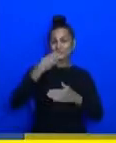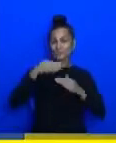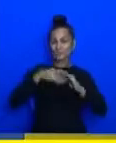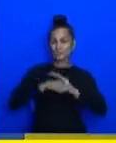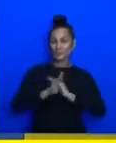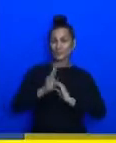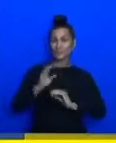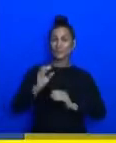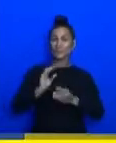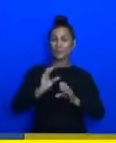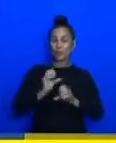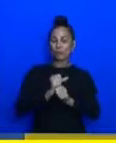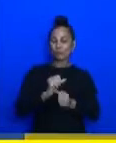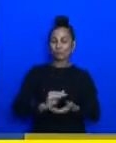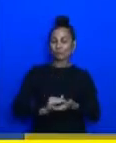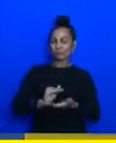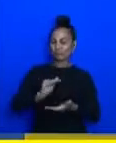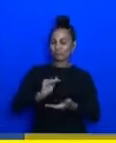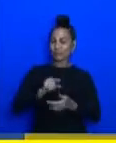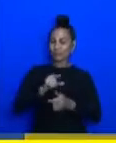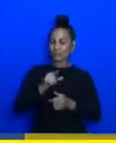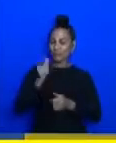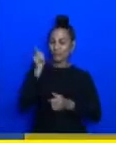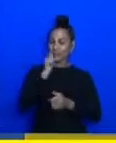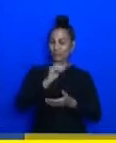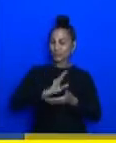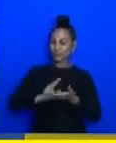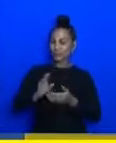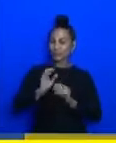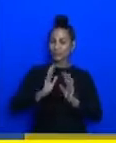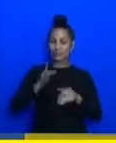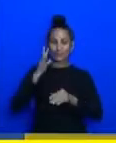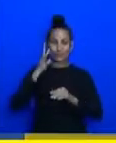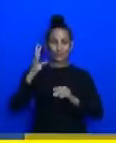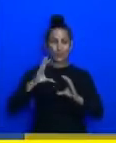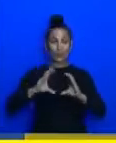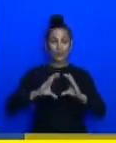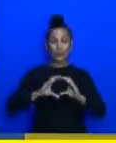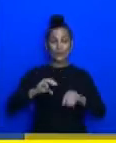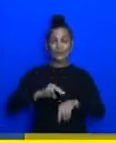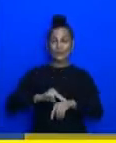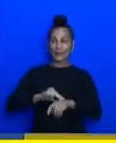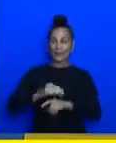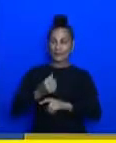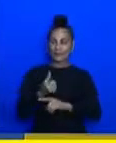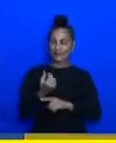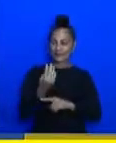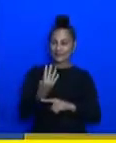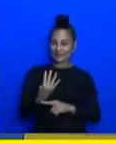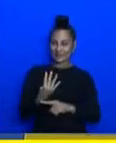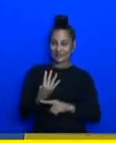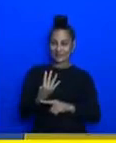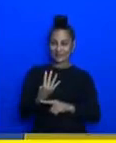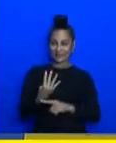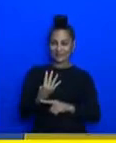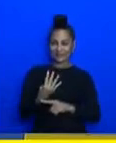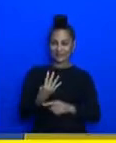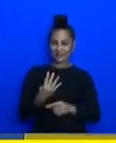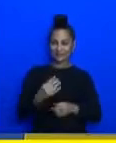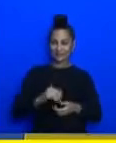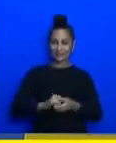Time Mania com o prêmio acumulado. Pode sair para você. Já pensou? Bola marrom, 64.